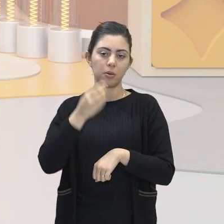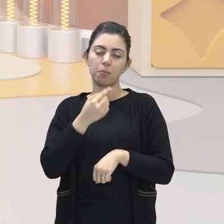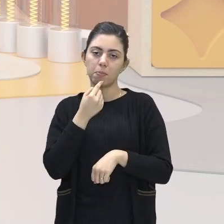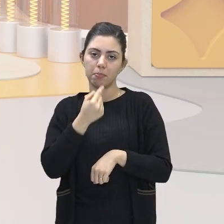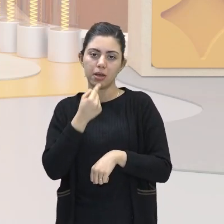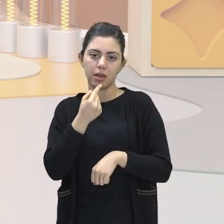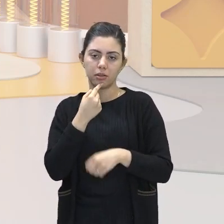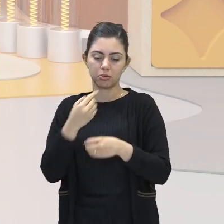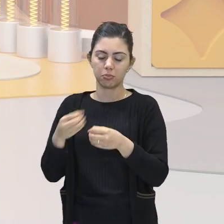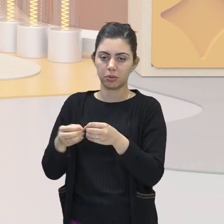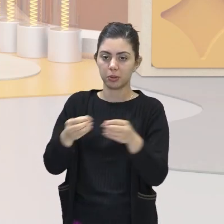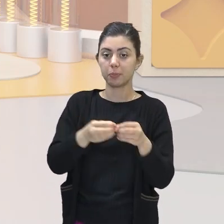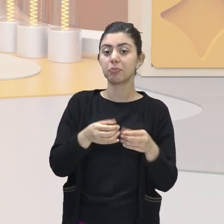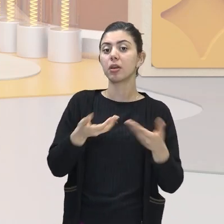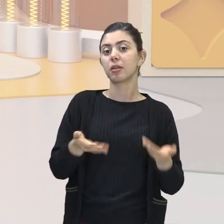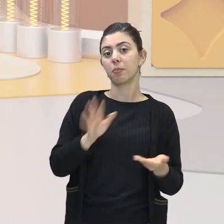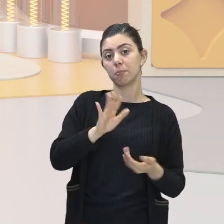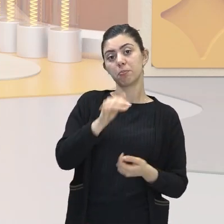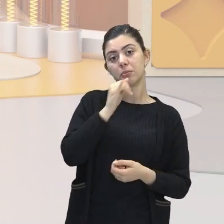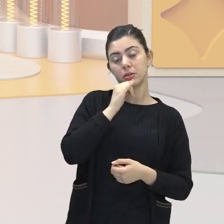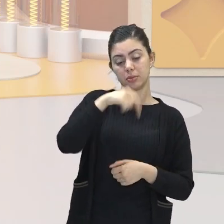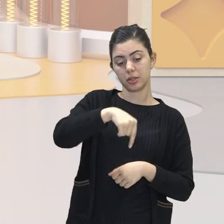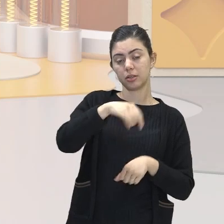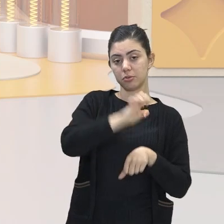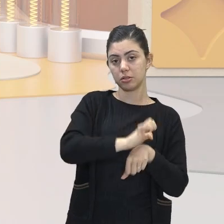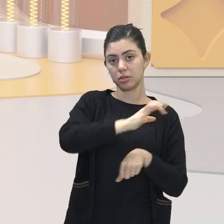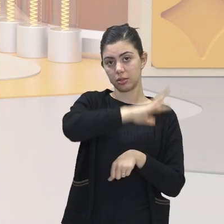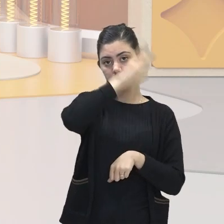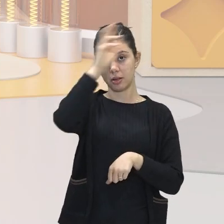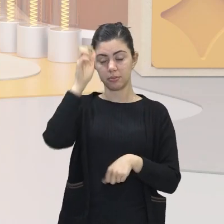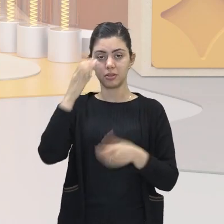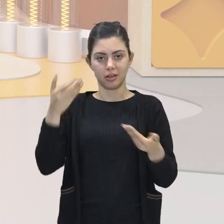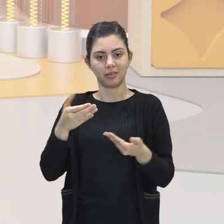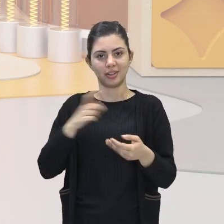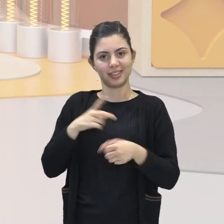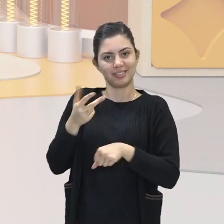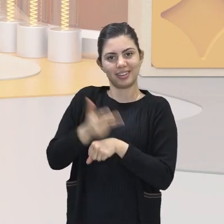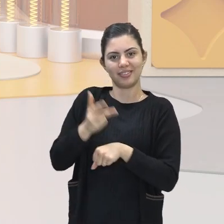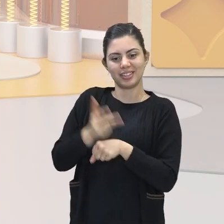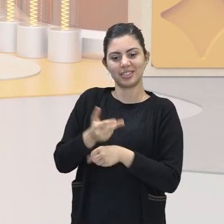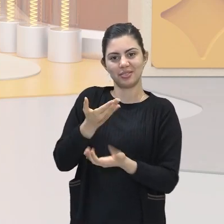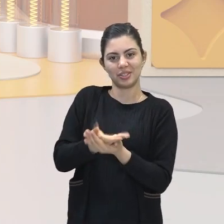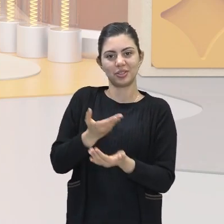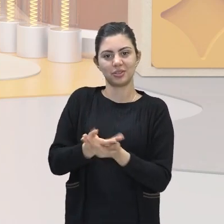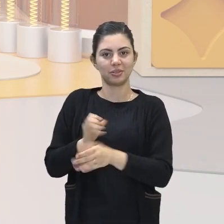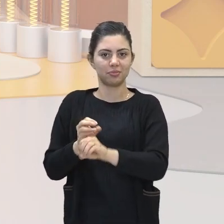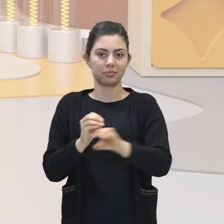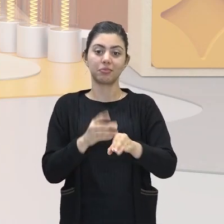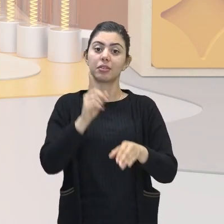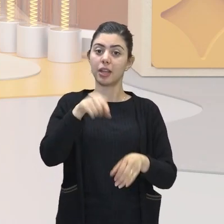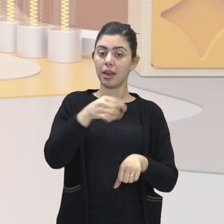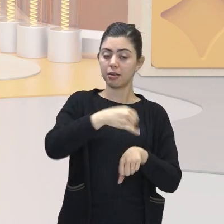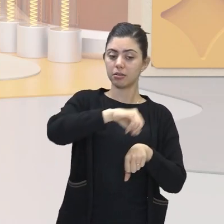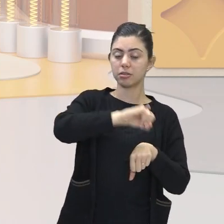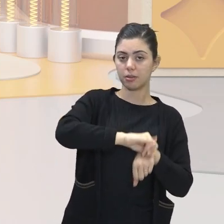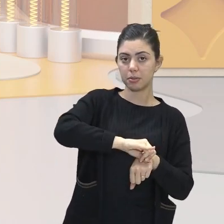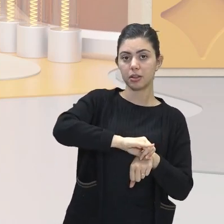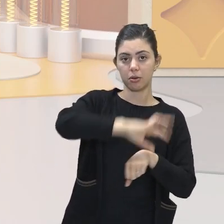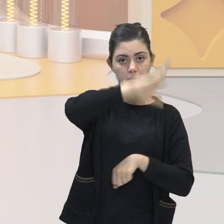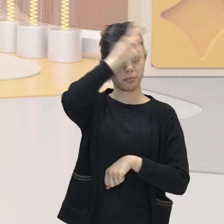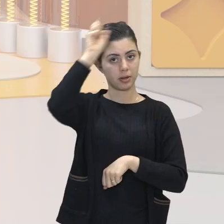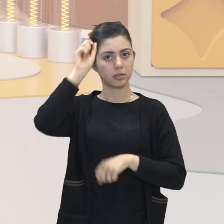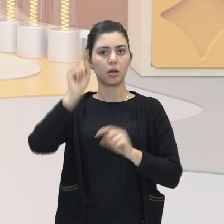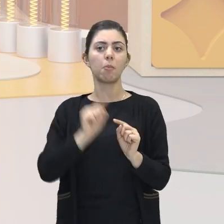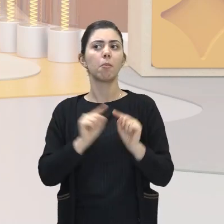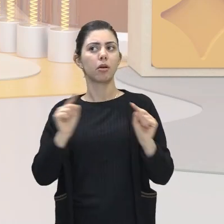realidade para o estado do Amazonas, né, que é de onde essa aula está sendo transmitida, a gente tem o caso de Manaus, que é a capital do Amazonas, mas